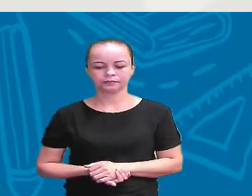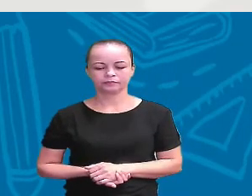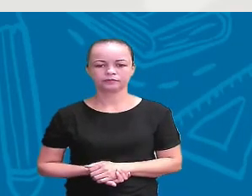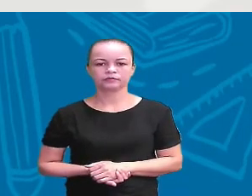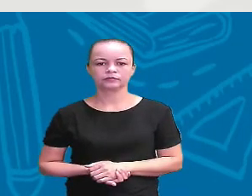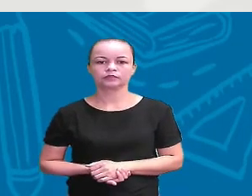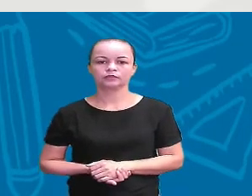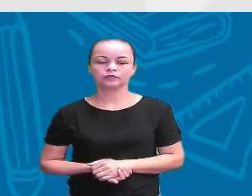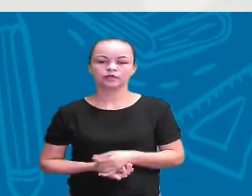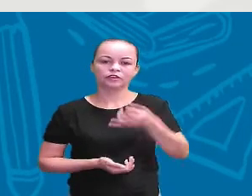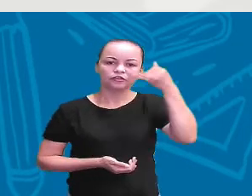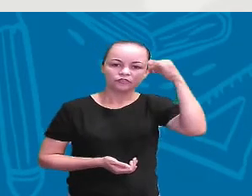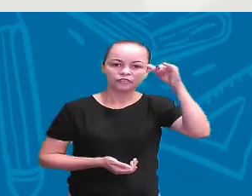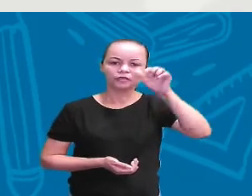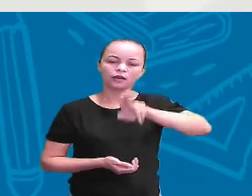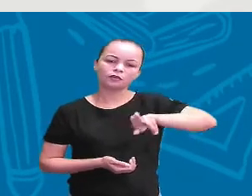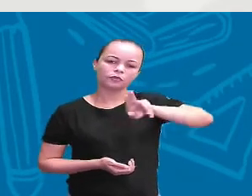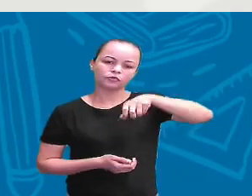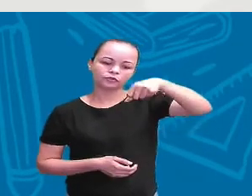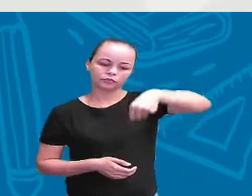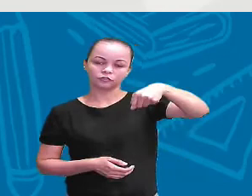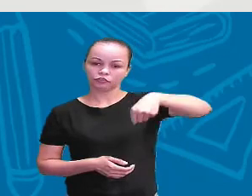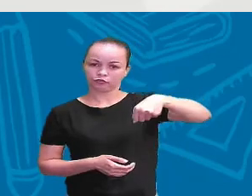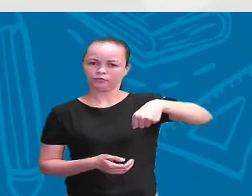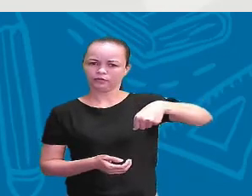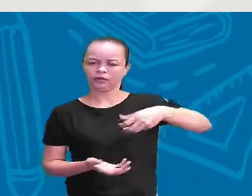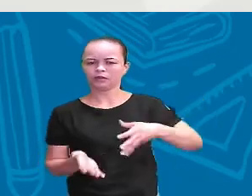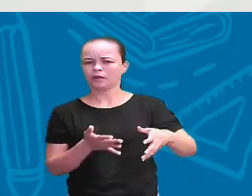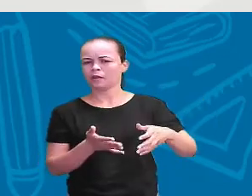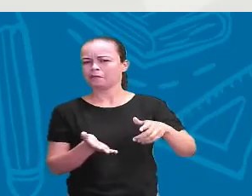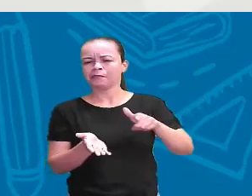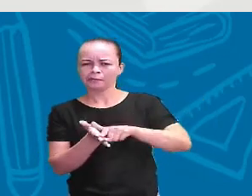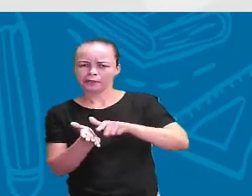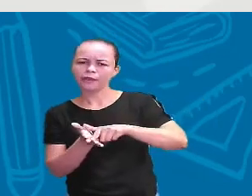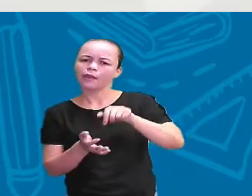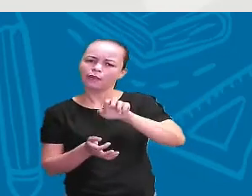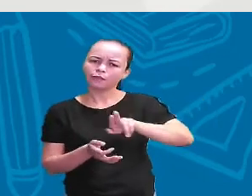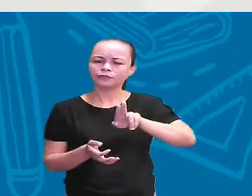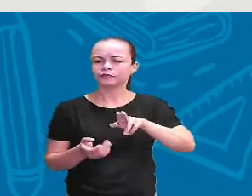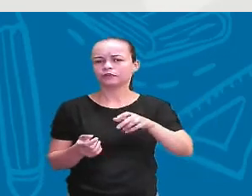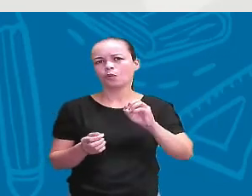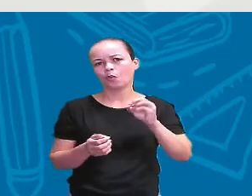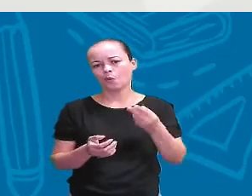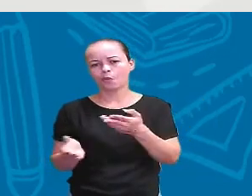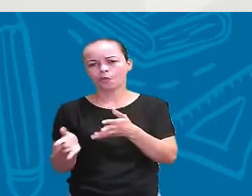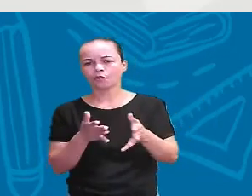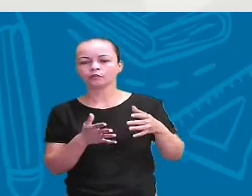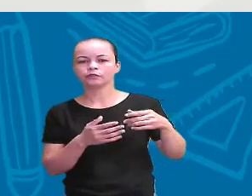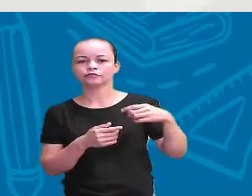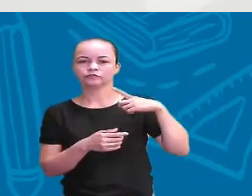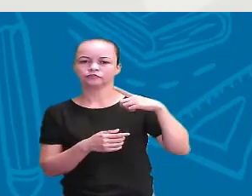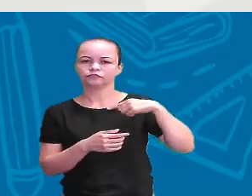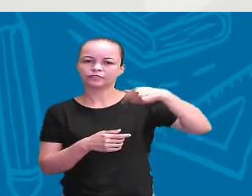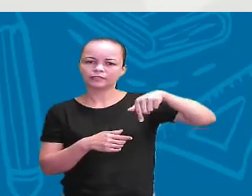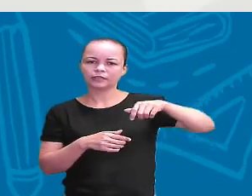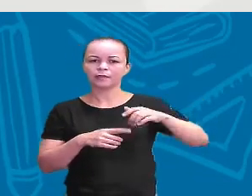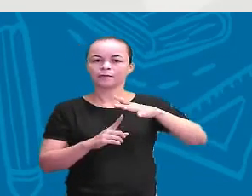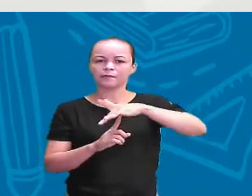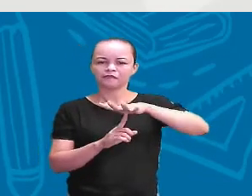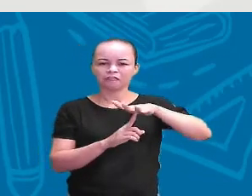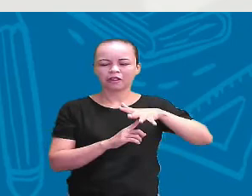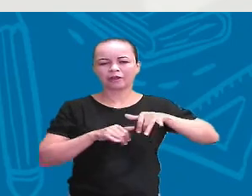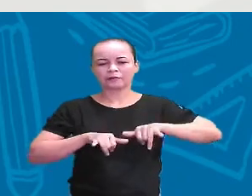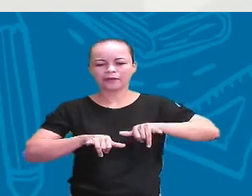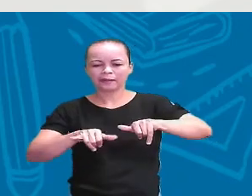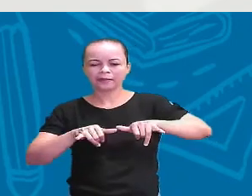uso de sacolas plásticas, certo? Usa mais sacolinha de papel, ou se quando for fazer feira, leva aquela bolsa, né, de feira